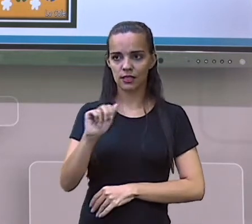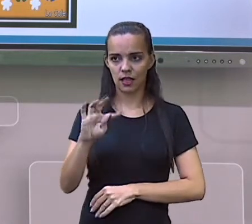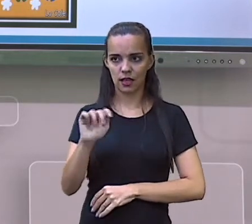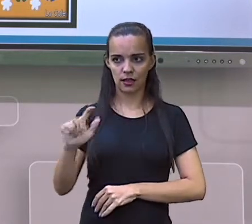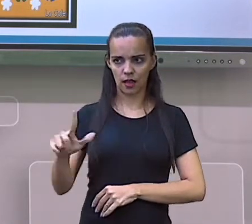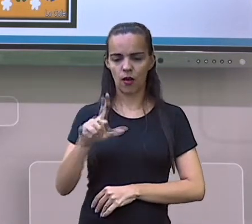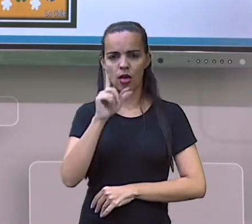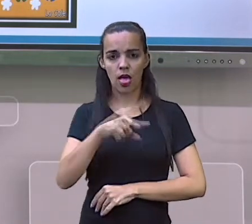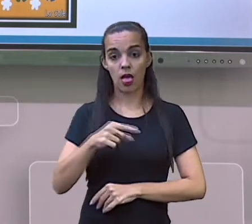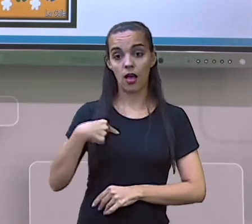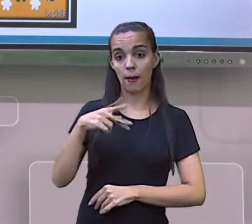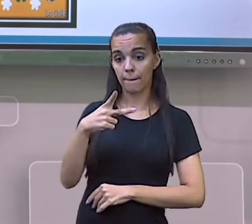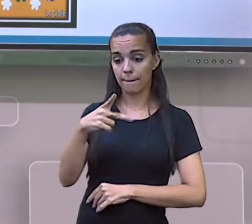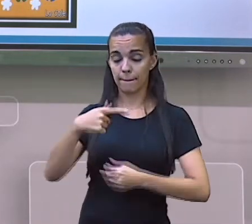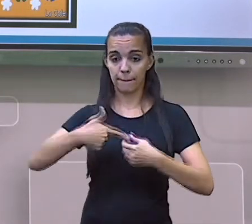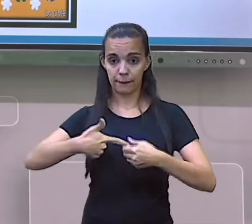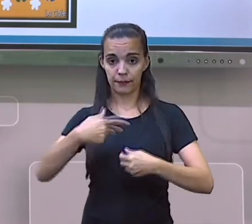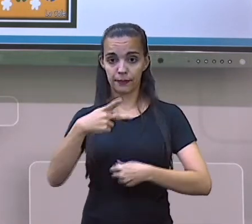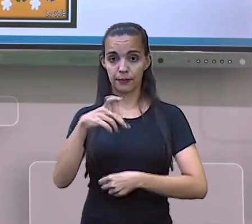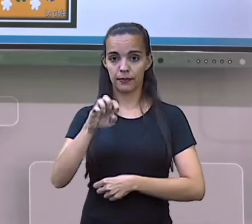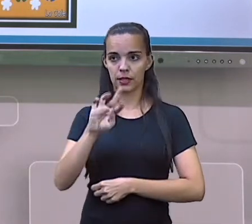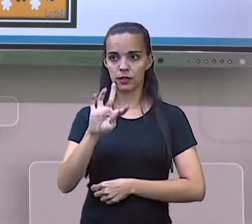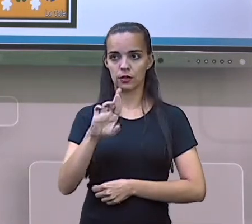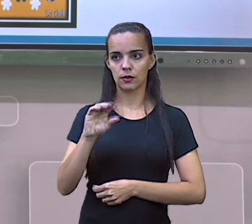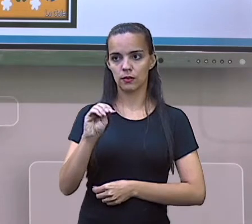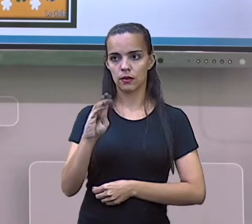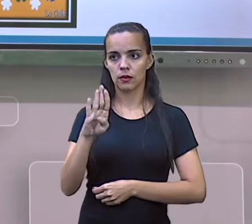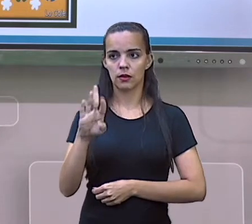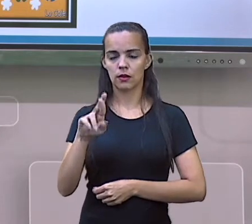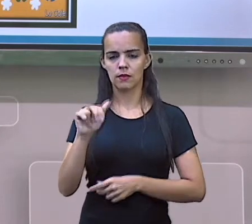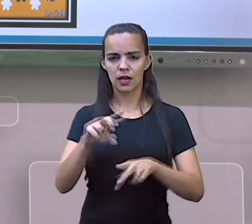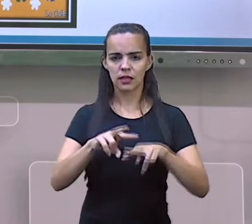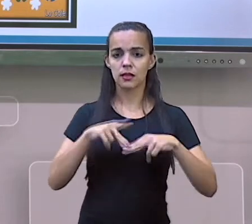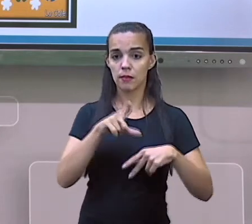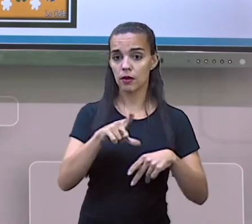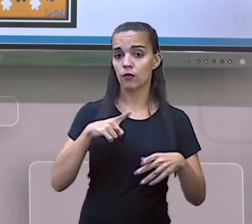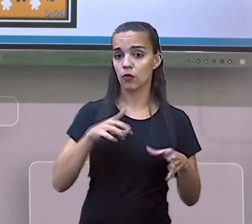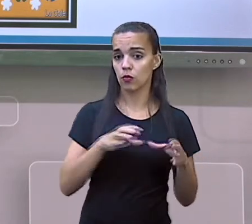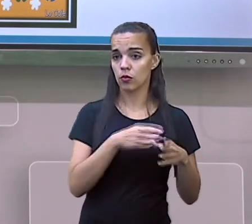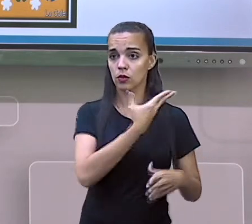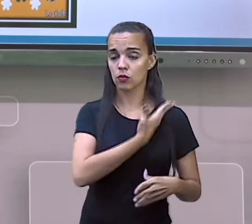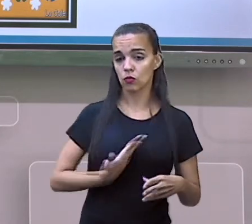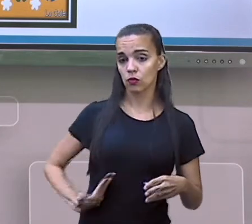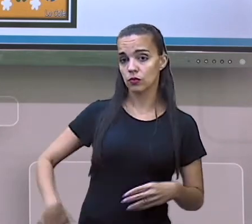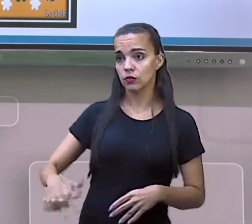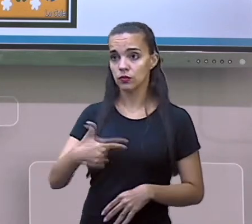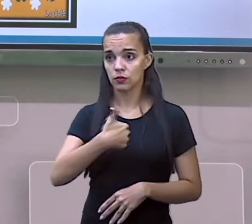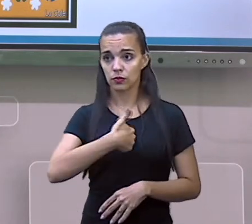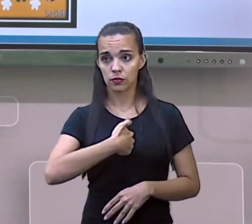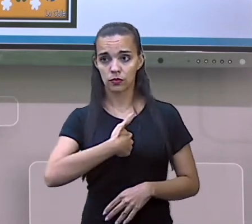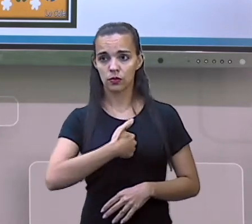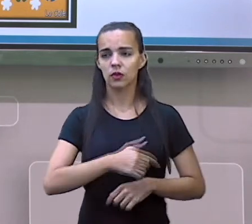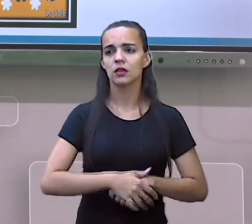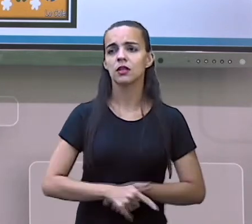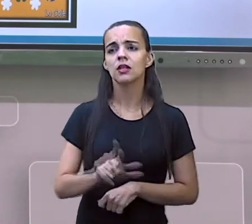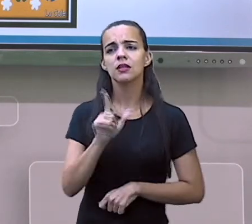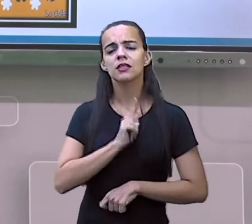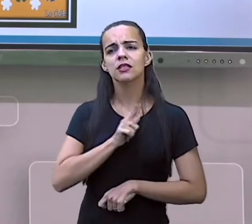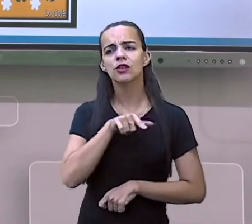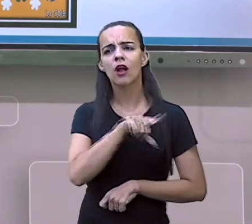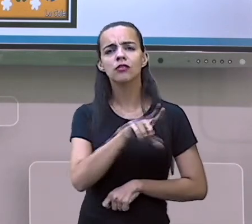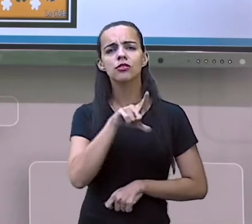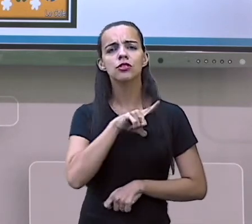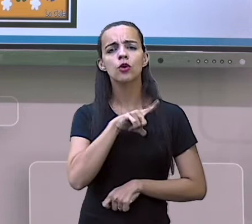em 1953, ainda no período de Vargas. É também uma era de busca por capitais